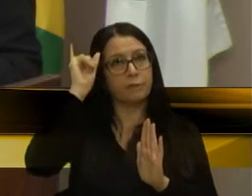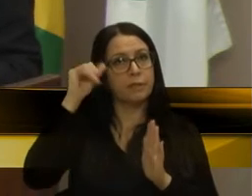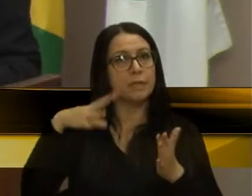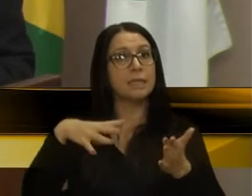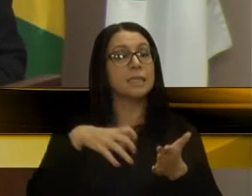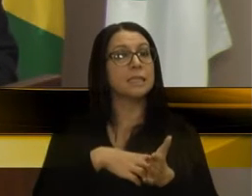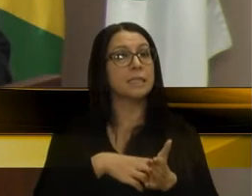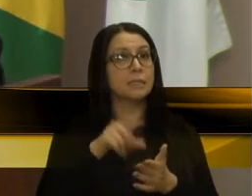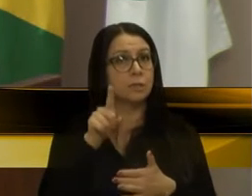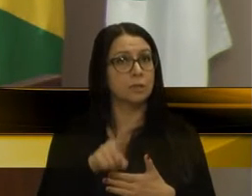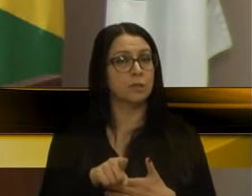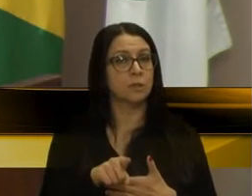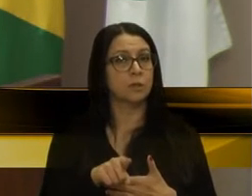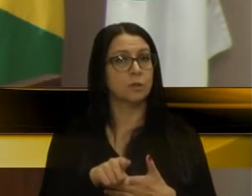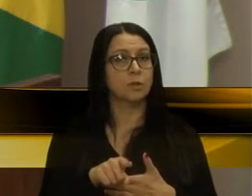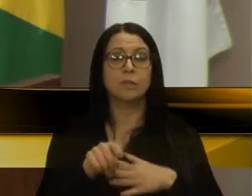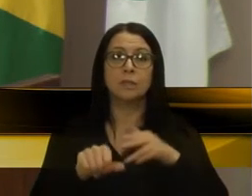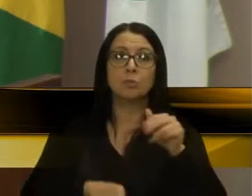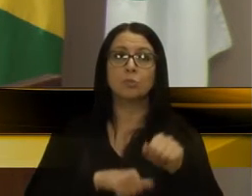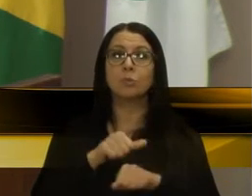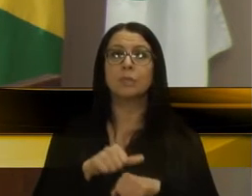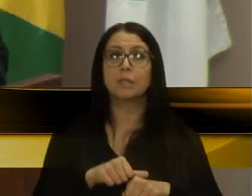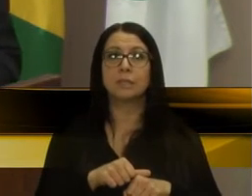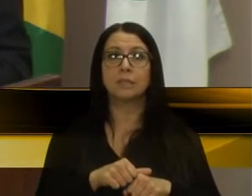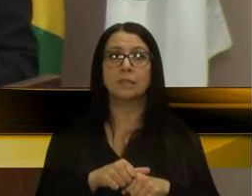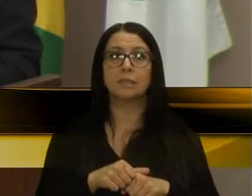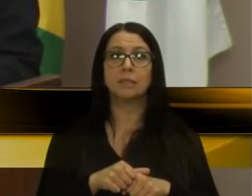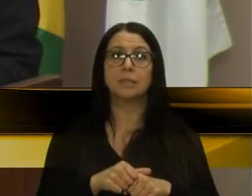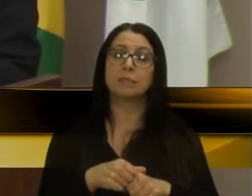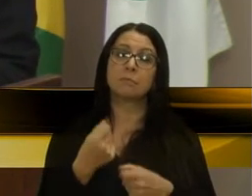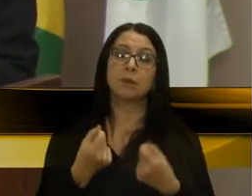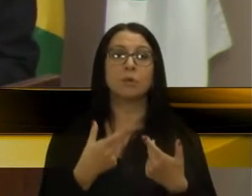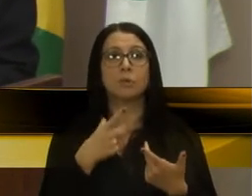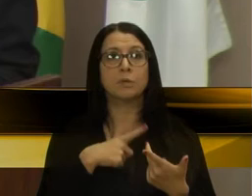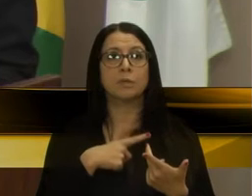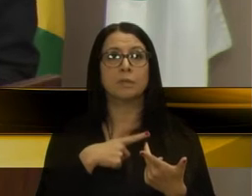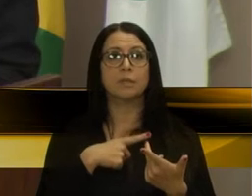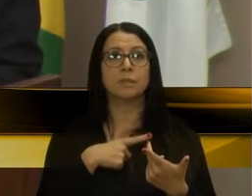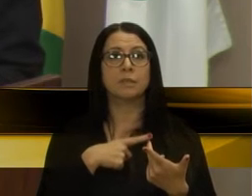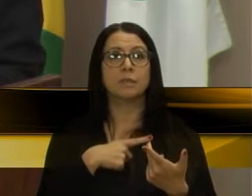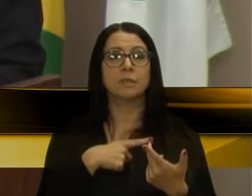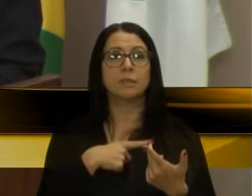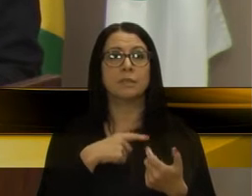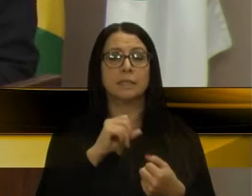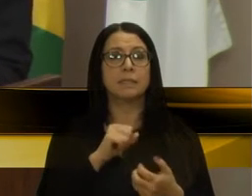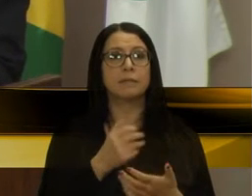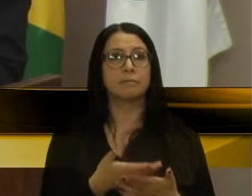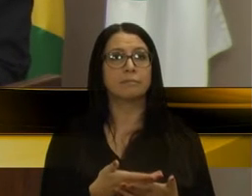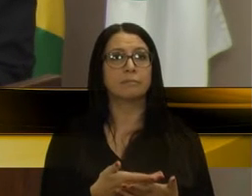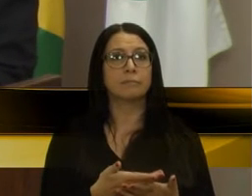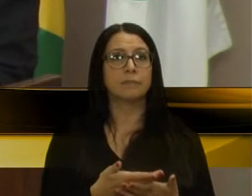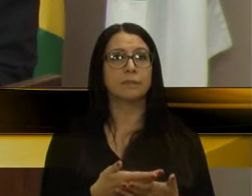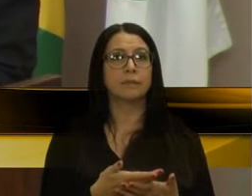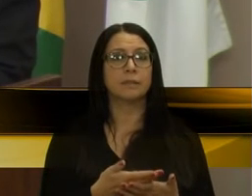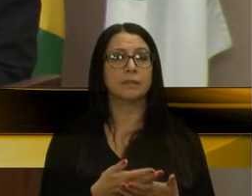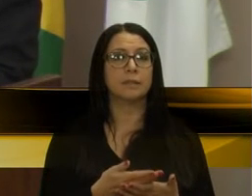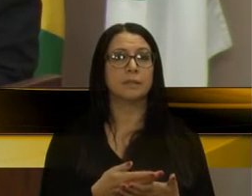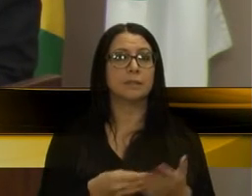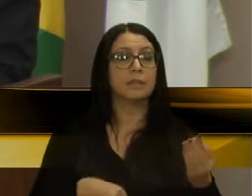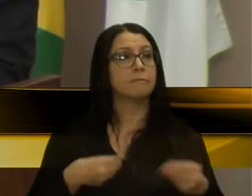acidentes. E essas mudanças pontuais, elas têm sim sido